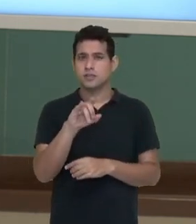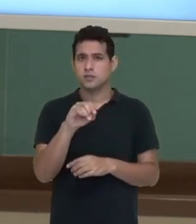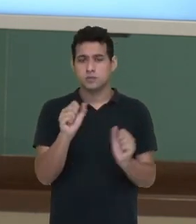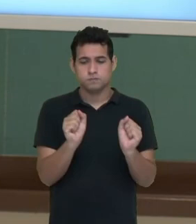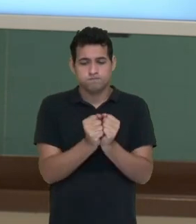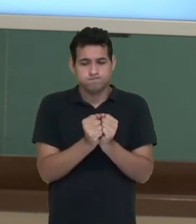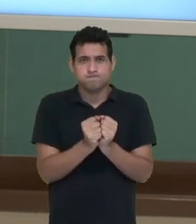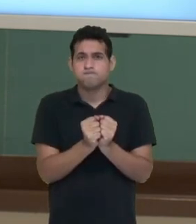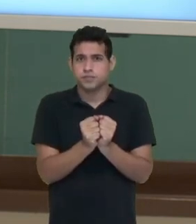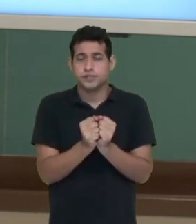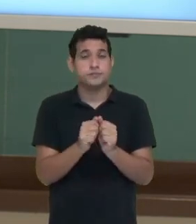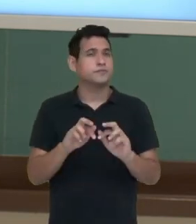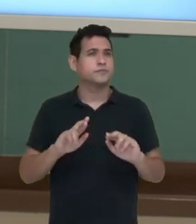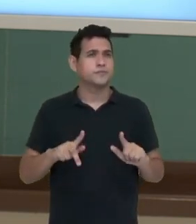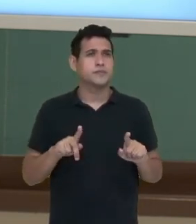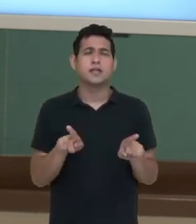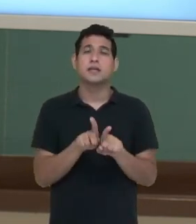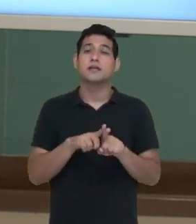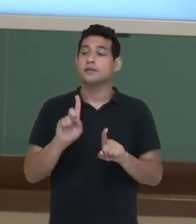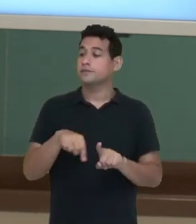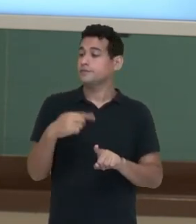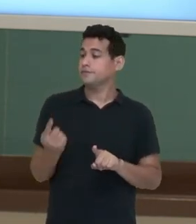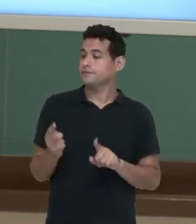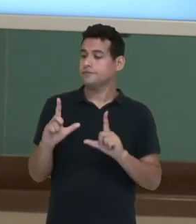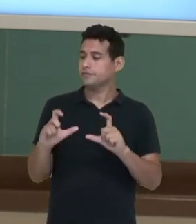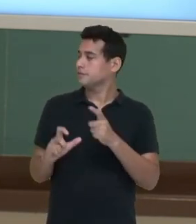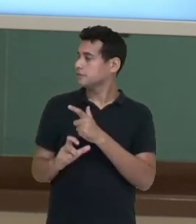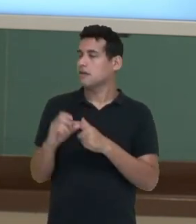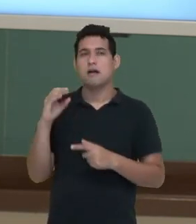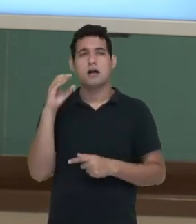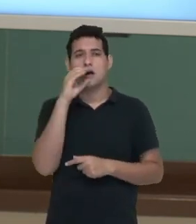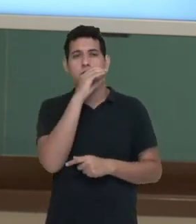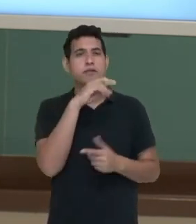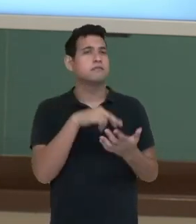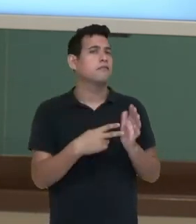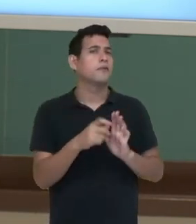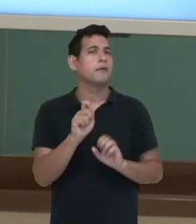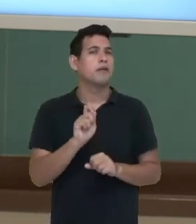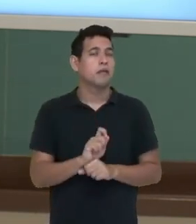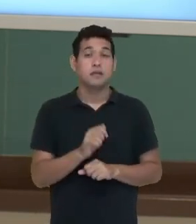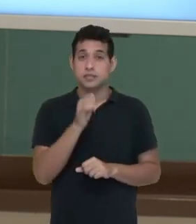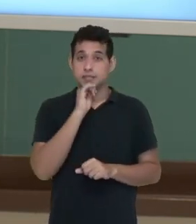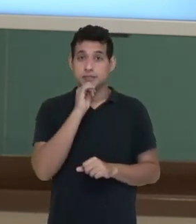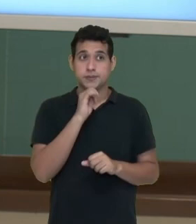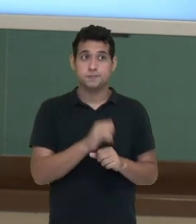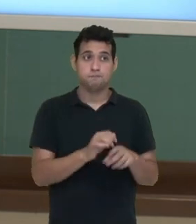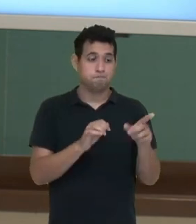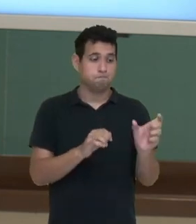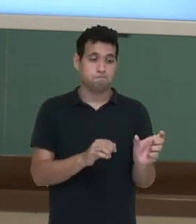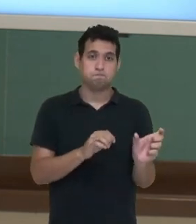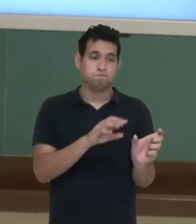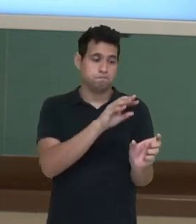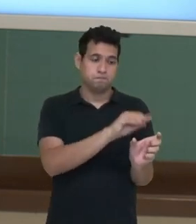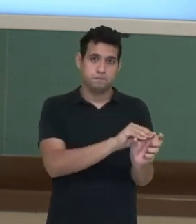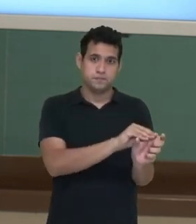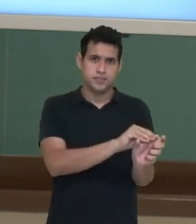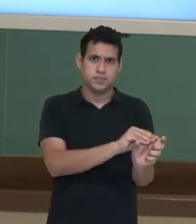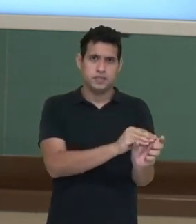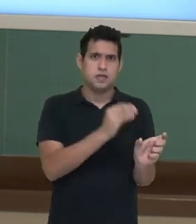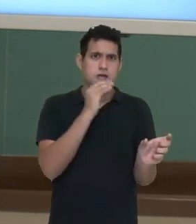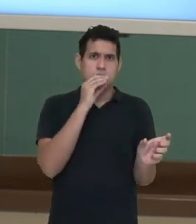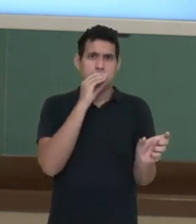mais umas às outras. Enquanto que a medida de calor, ela vai se dar de um corpo com